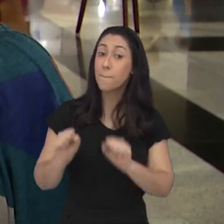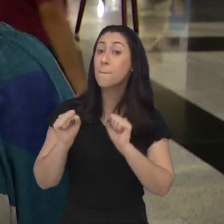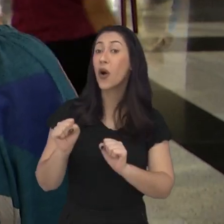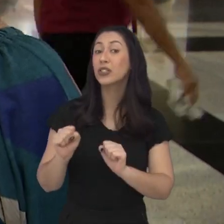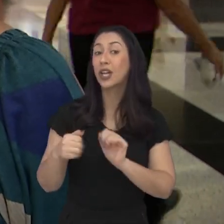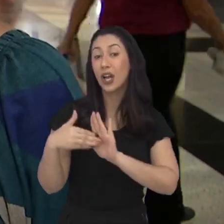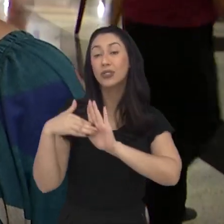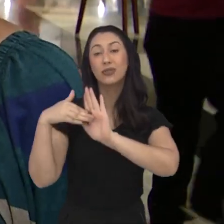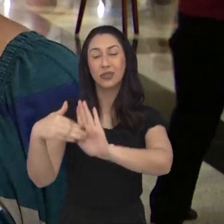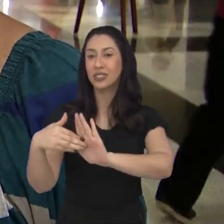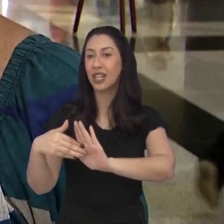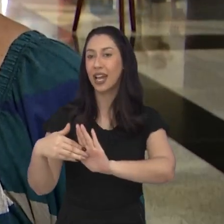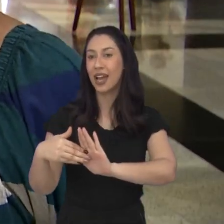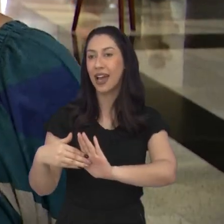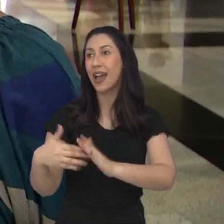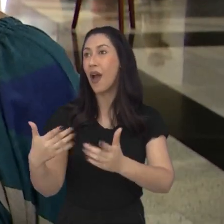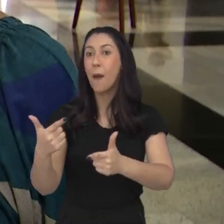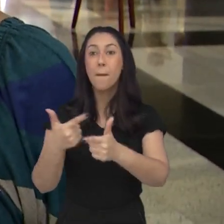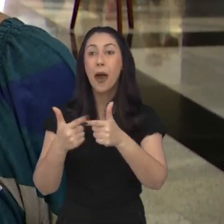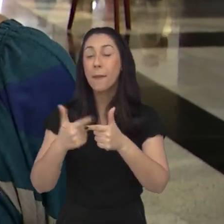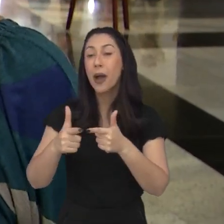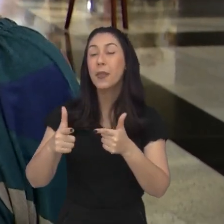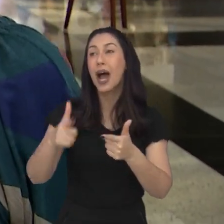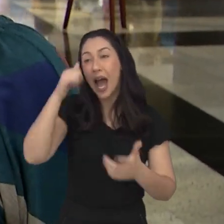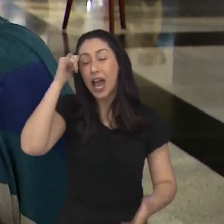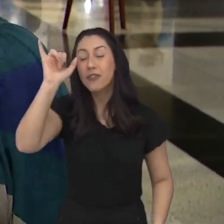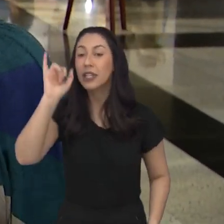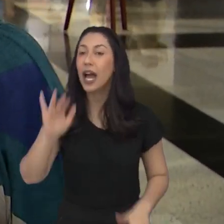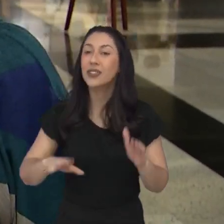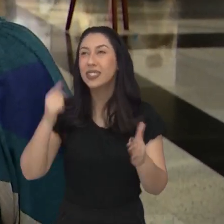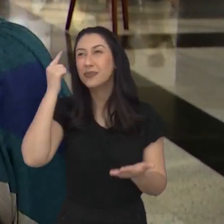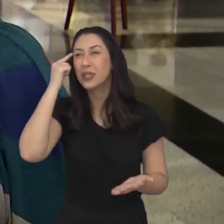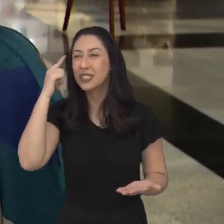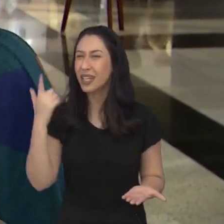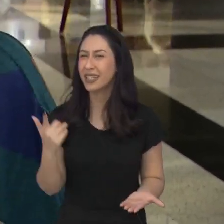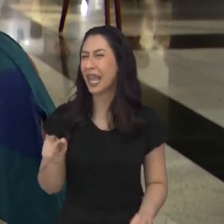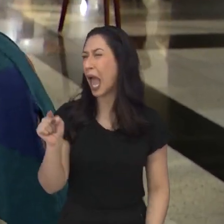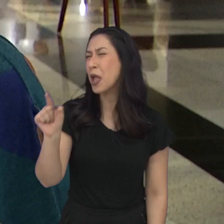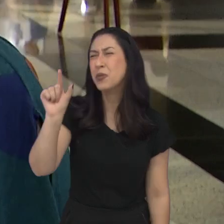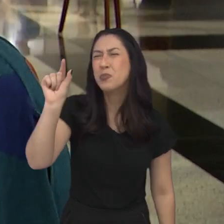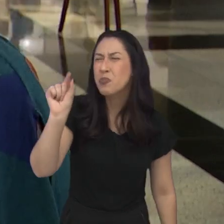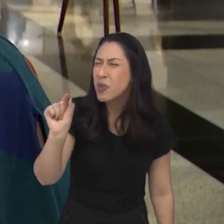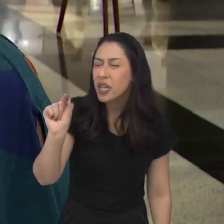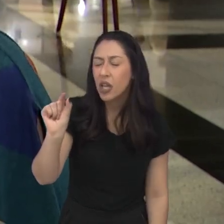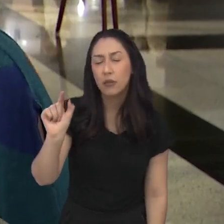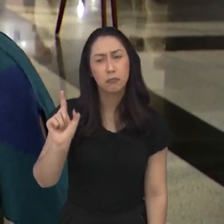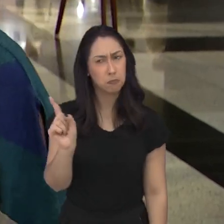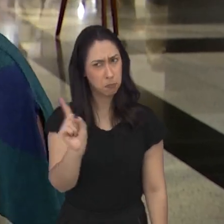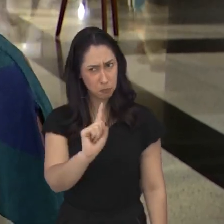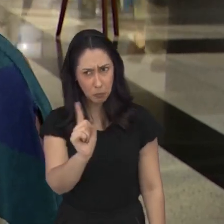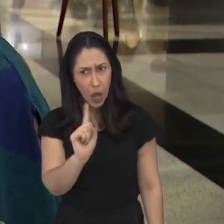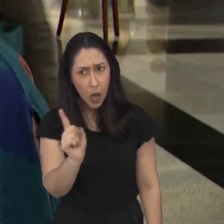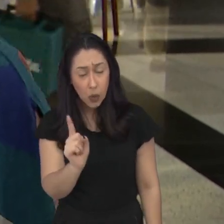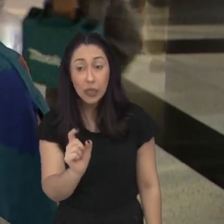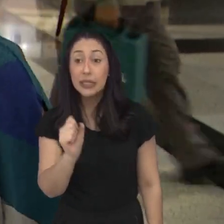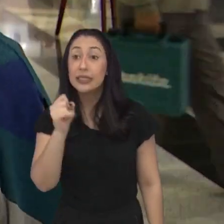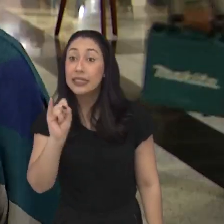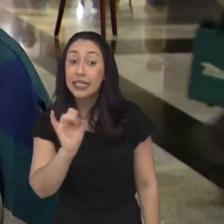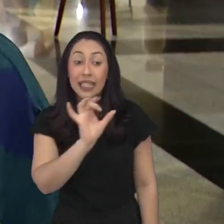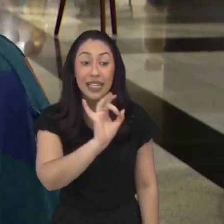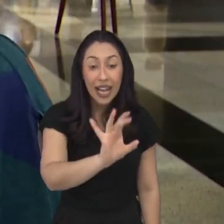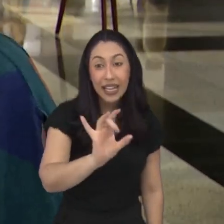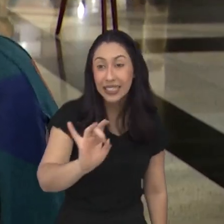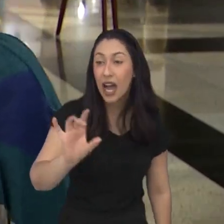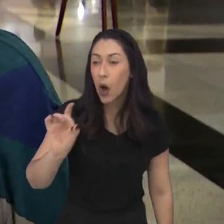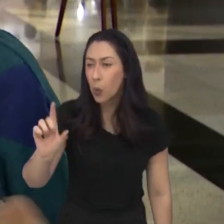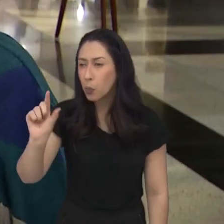tentando minimizar as situações. Muitas vezes a gente pensa assim, nossa, isso é nada. Mas não é nada, porque cada um fazendo